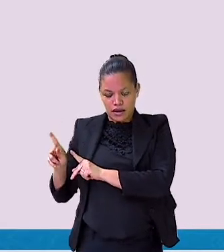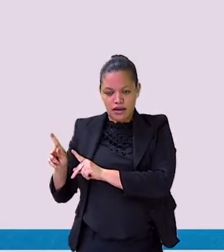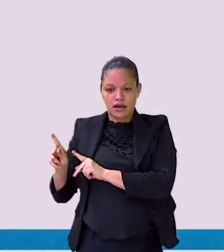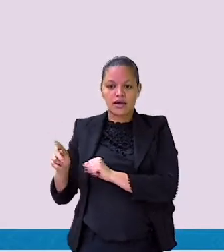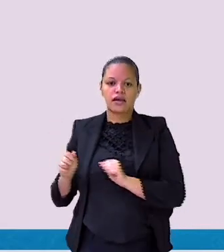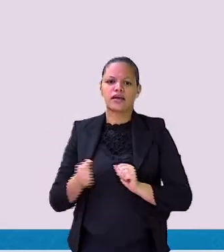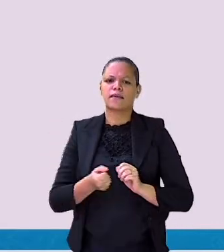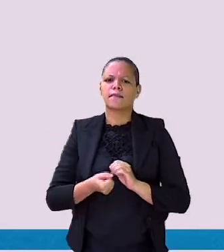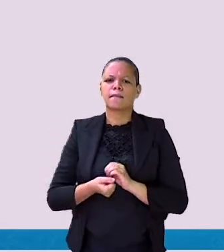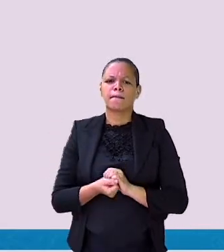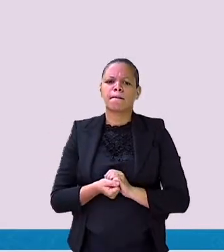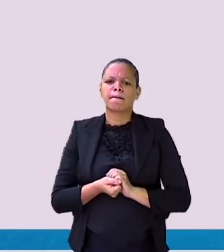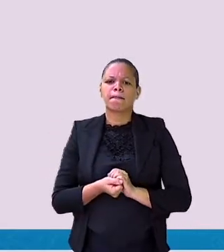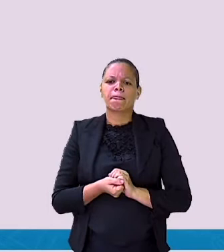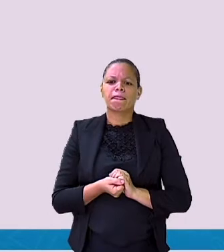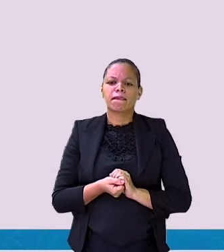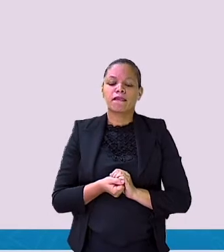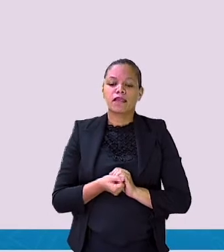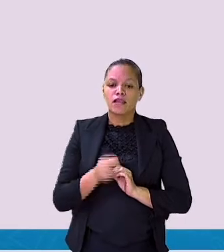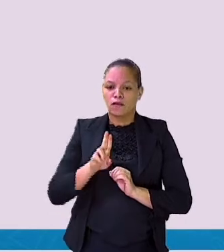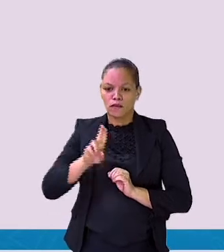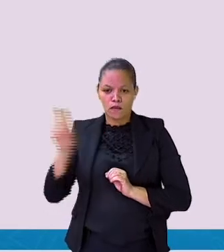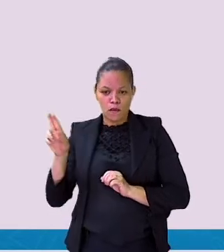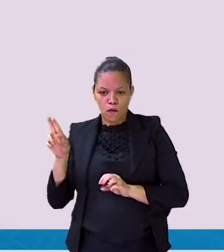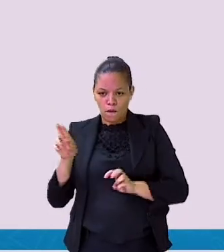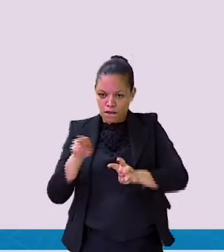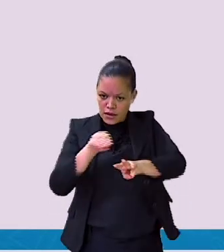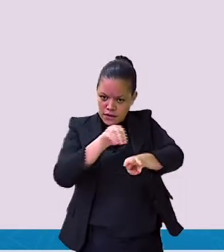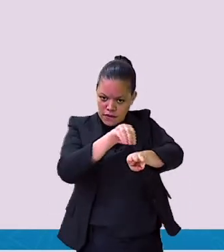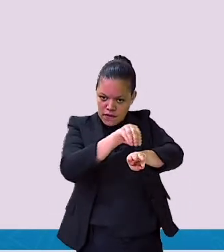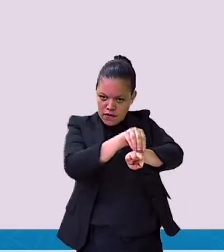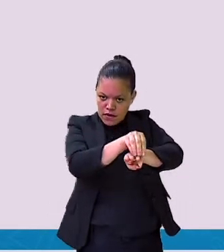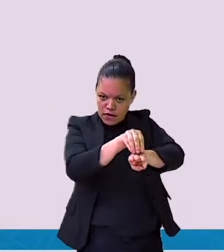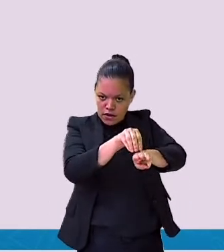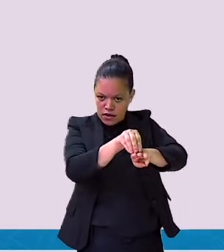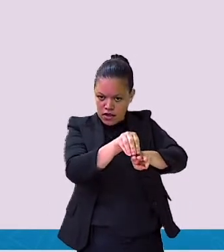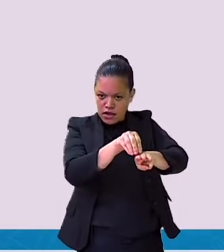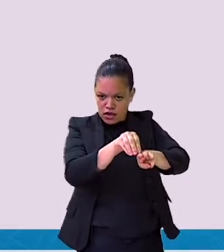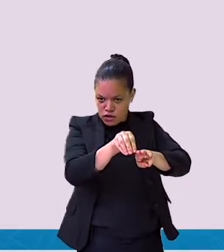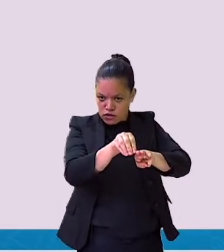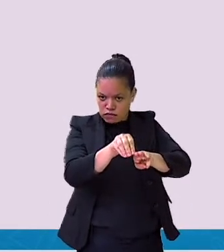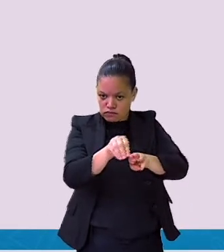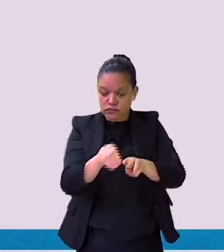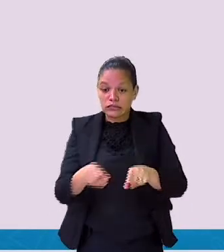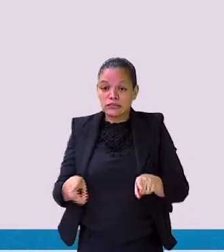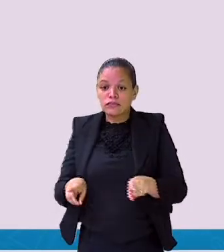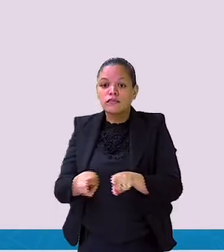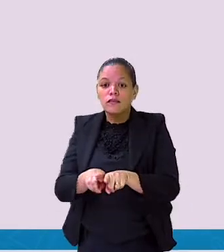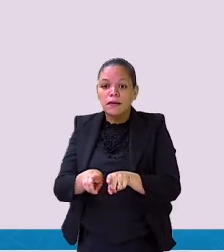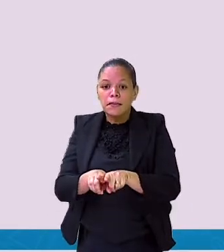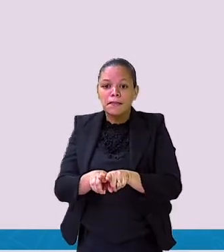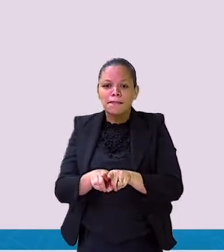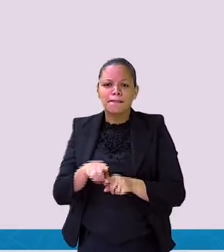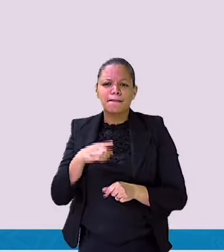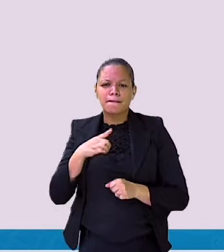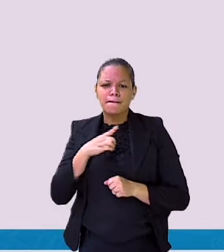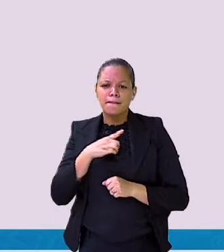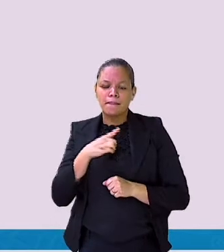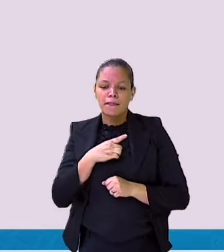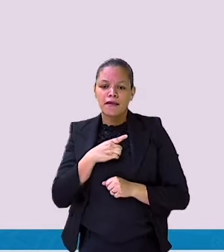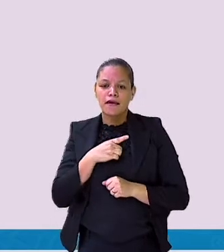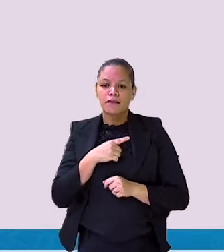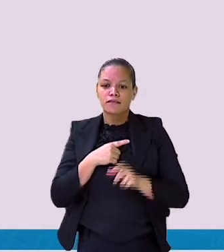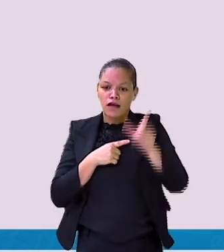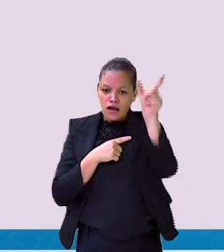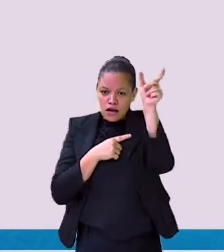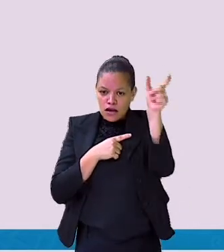Eixo X, que é na horizontal. As colunas aqui apresentam os